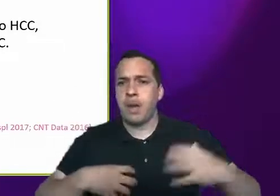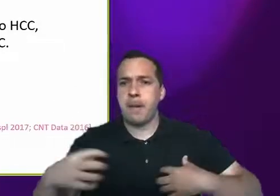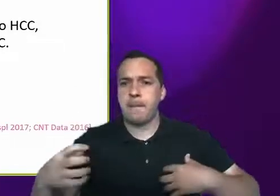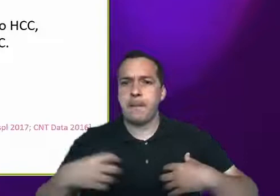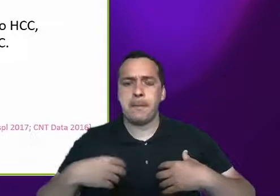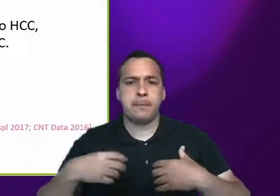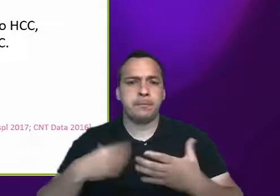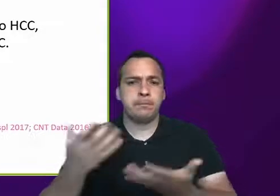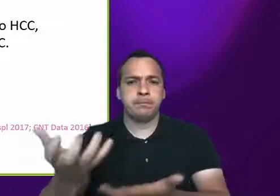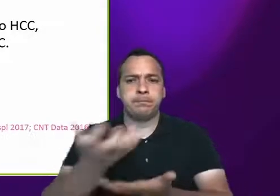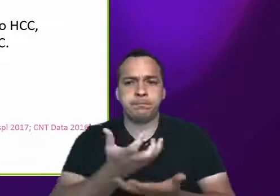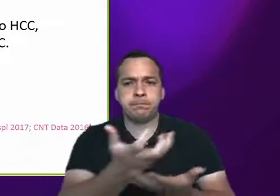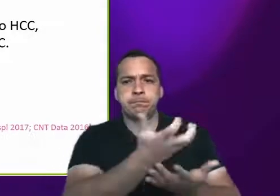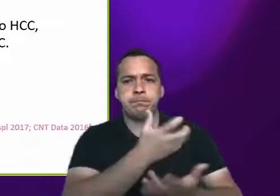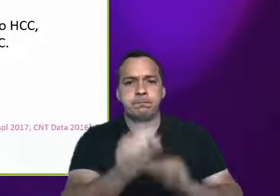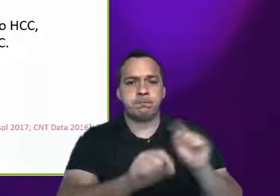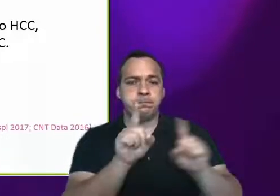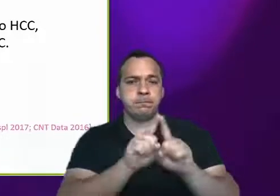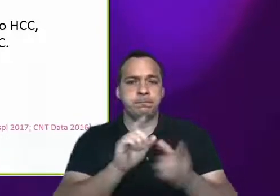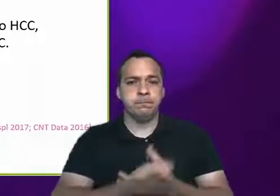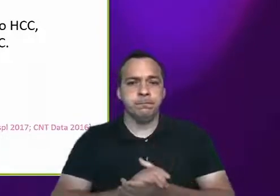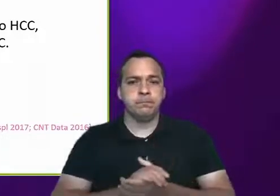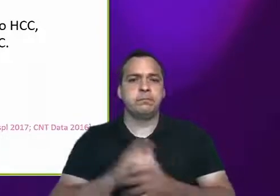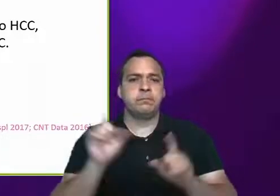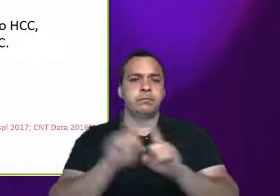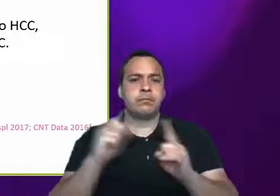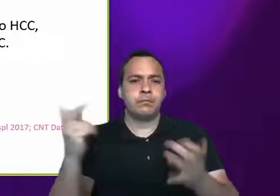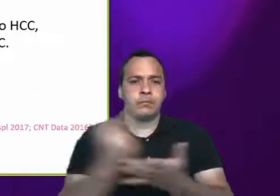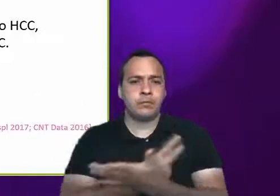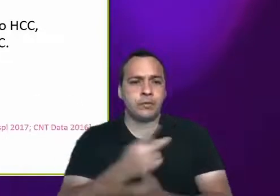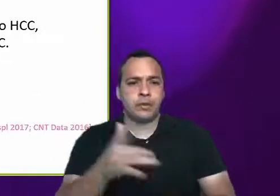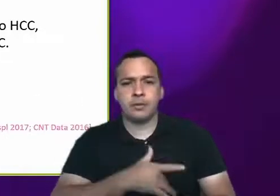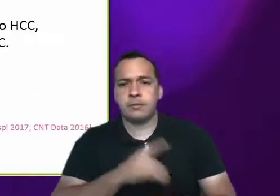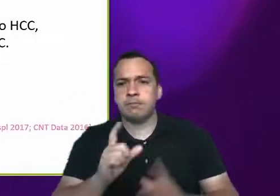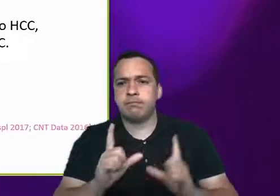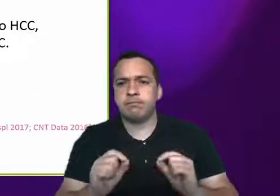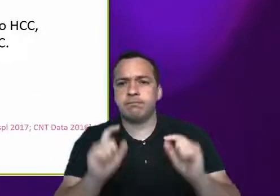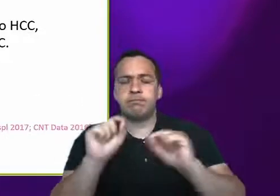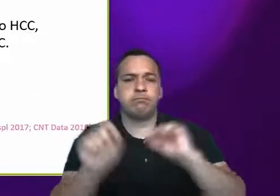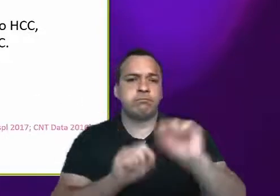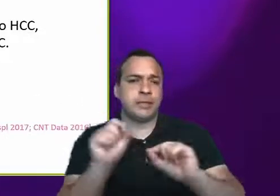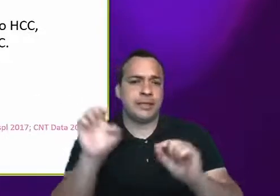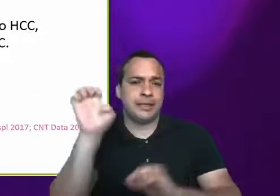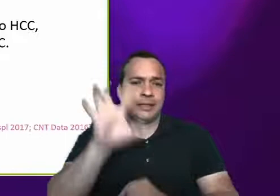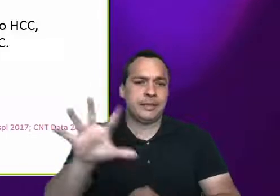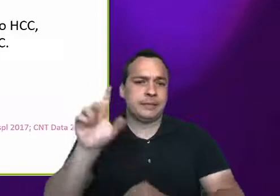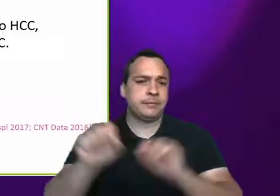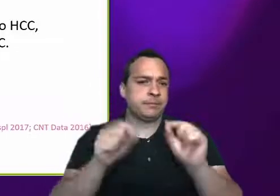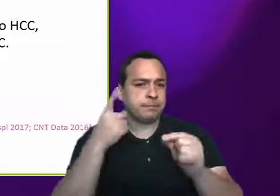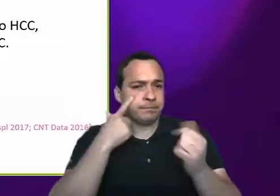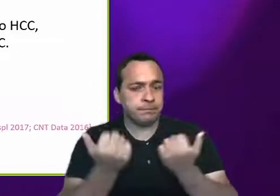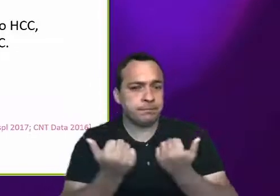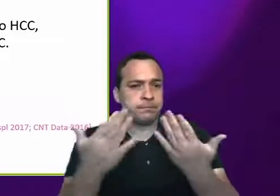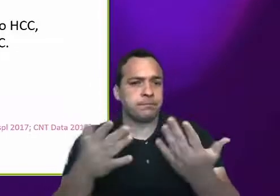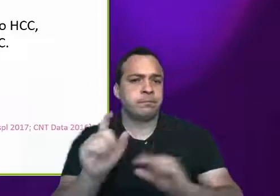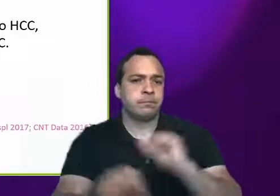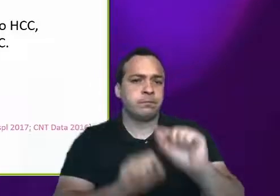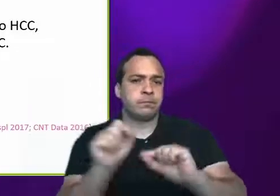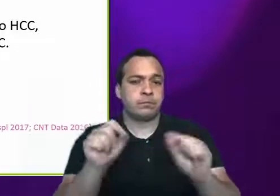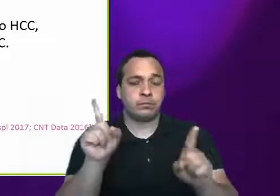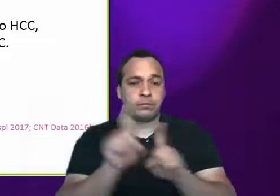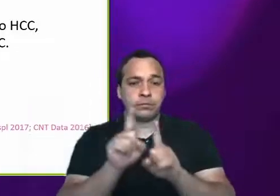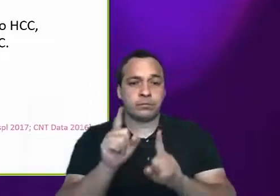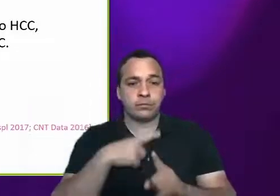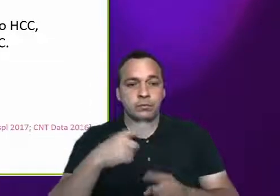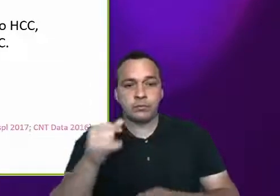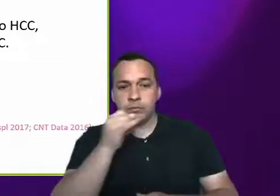seguidos. incidencia de Vemos hepatocarcinoma. a incidência En dos realidad, en hepatocarcinomas. Europa Na podemos verdade, na ofrecer Europa, solo el podemos oferecer